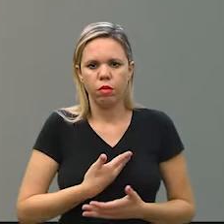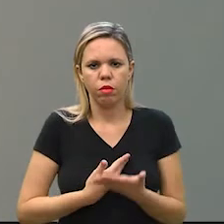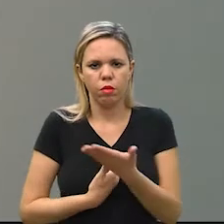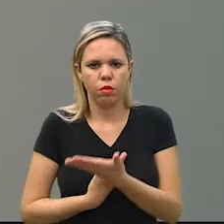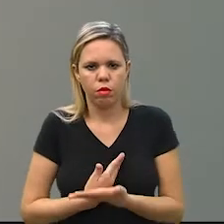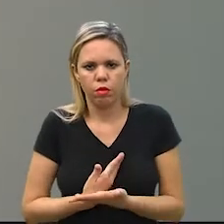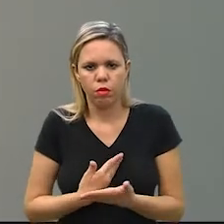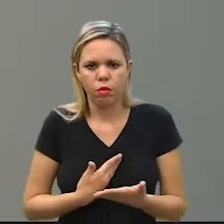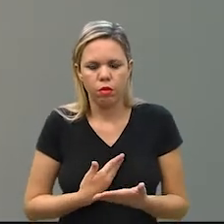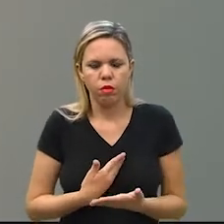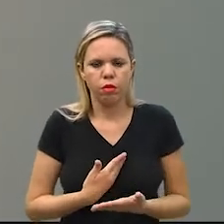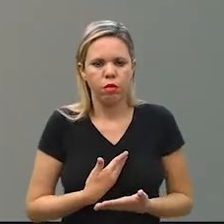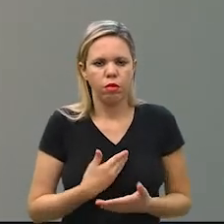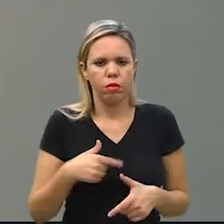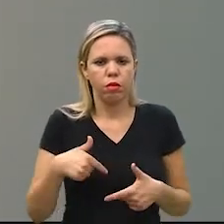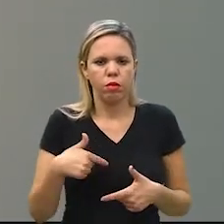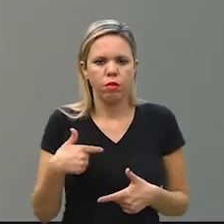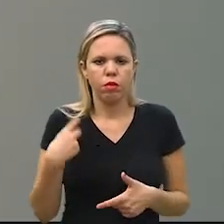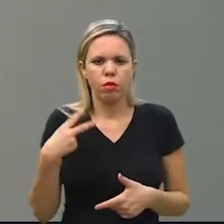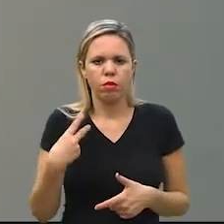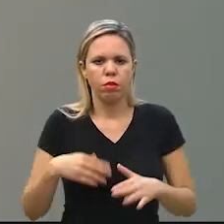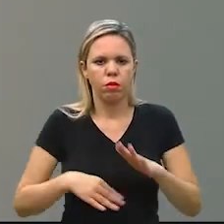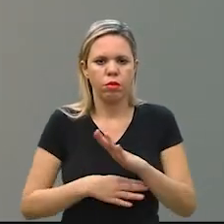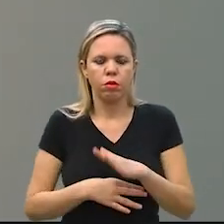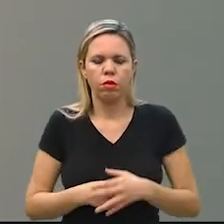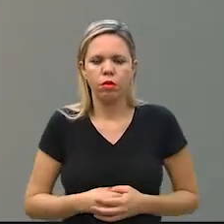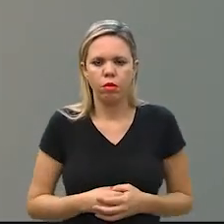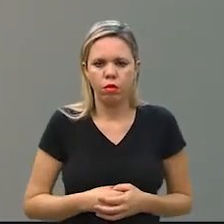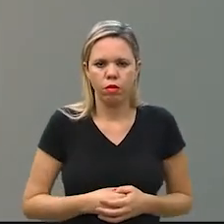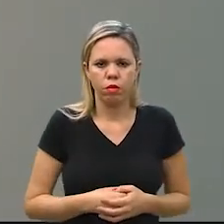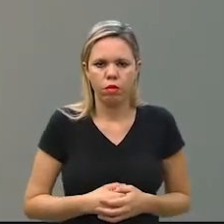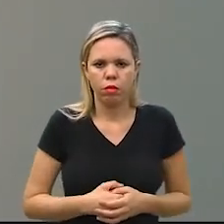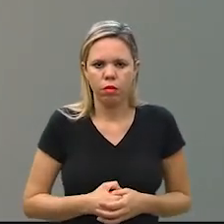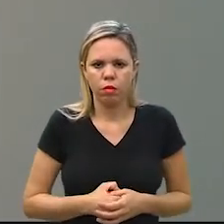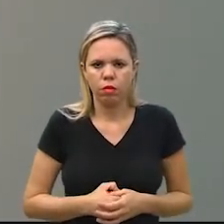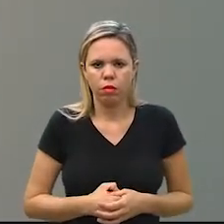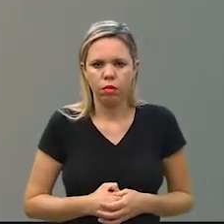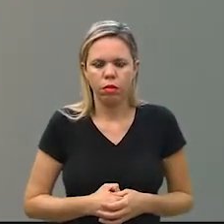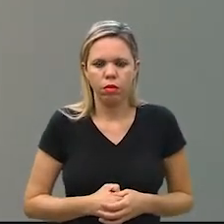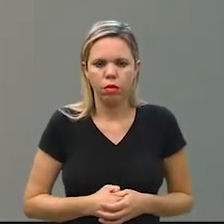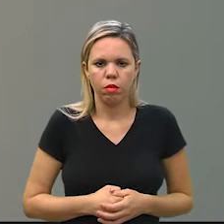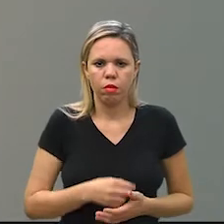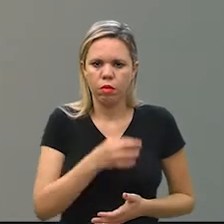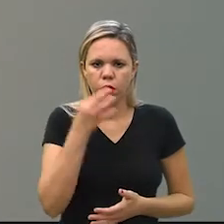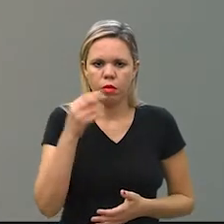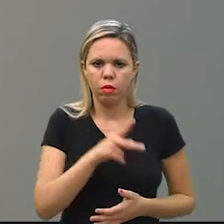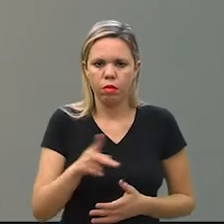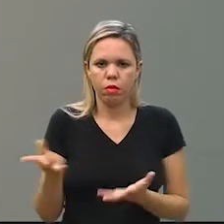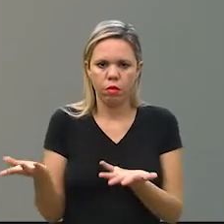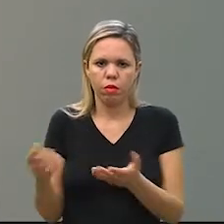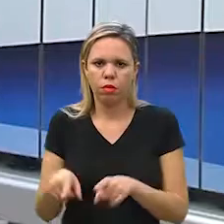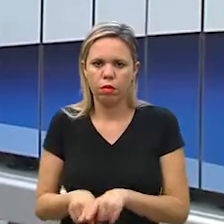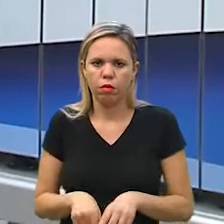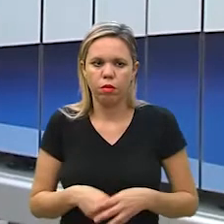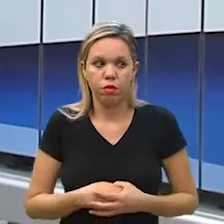aí, parceiro, colega de Câmara, colega de casa, Arnaldo, também seria um ótimo presidente para essa casa.